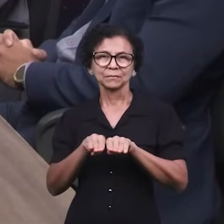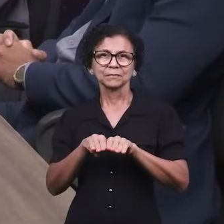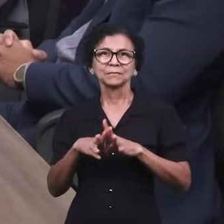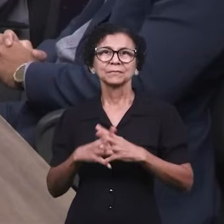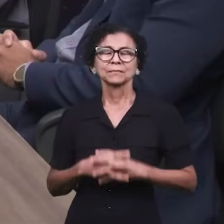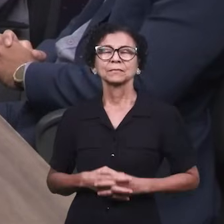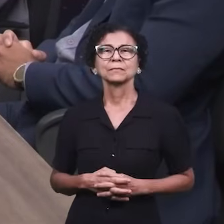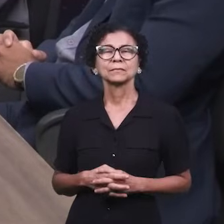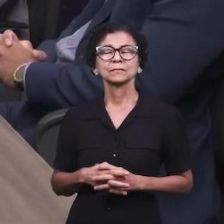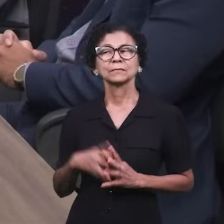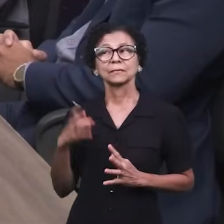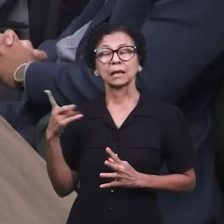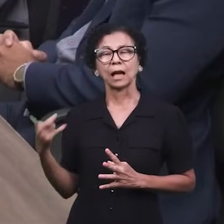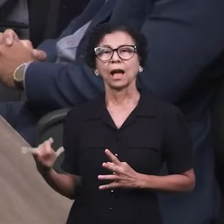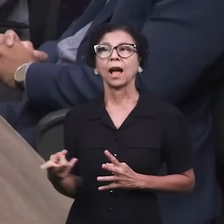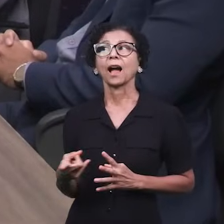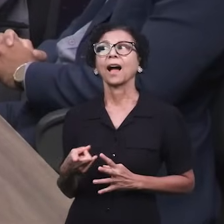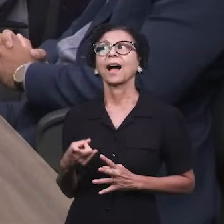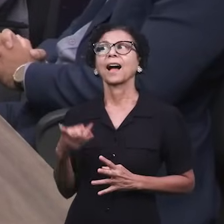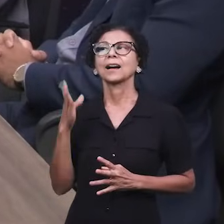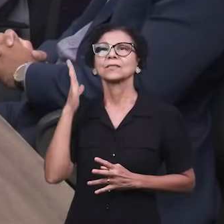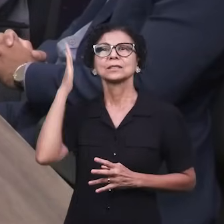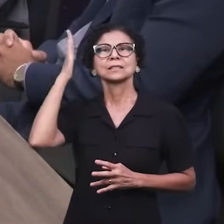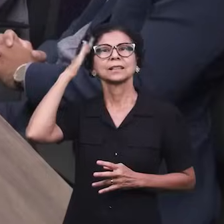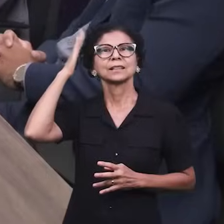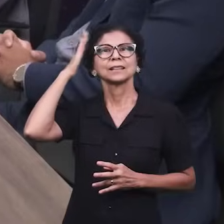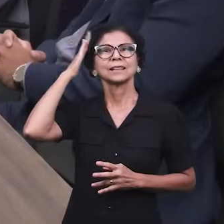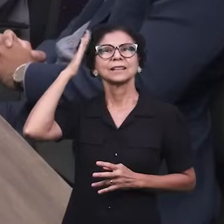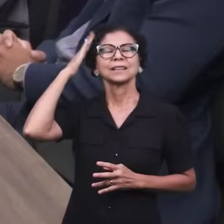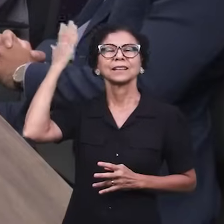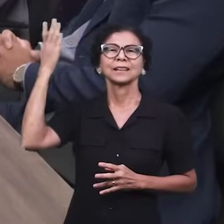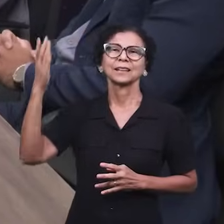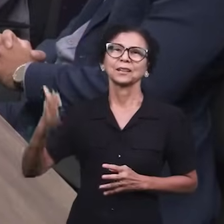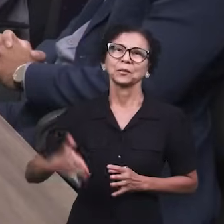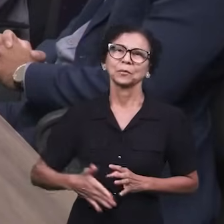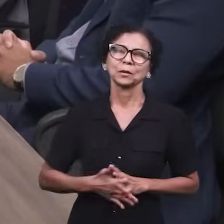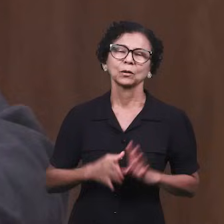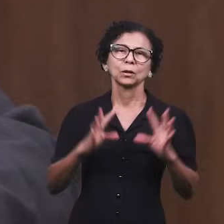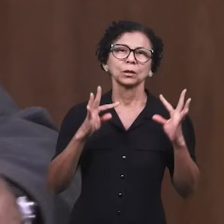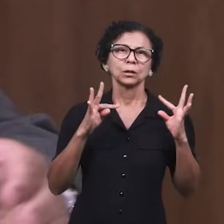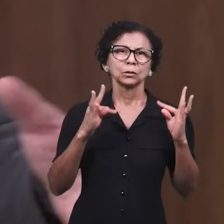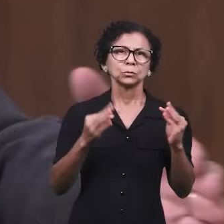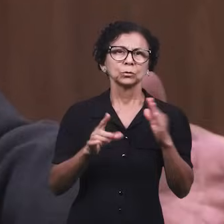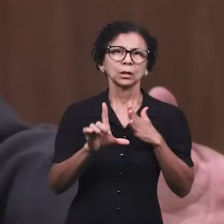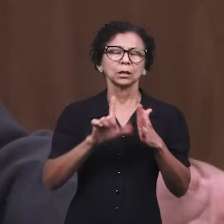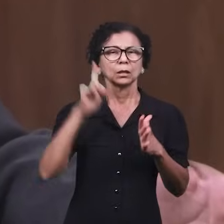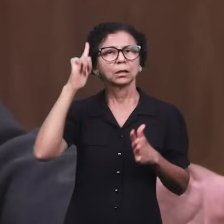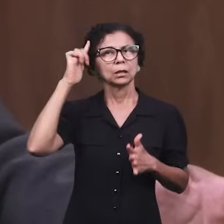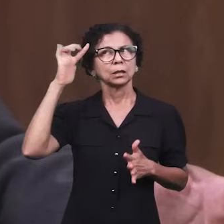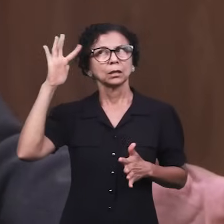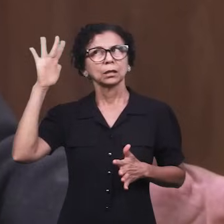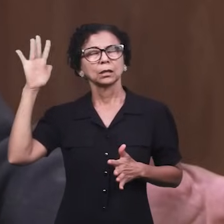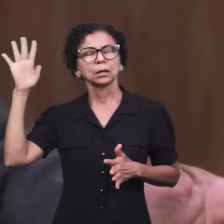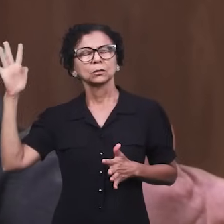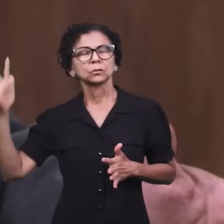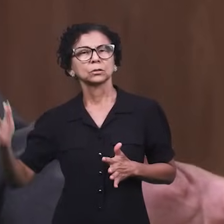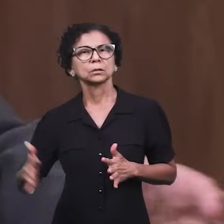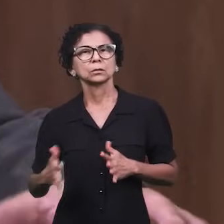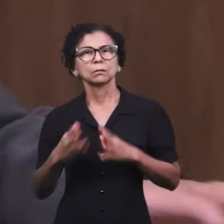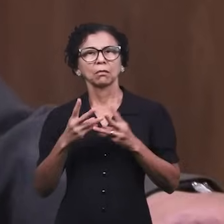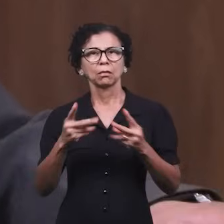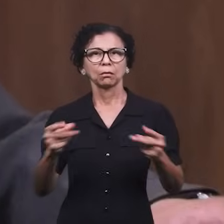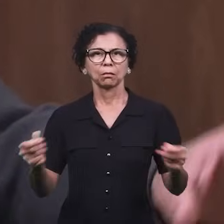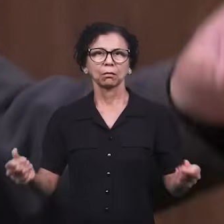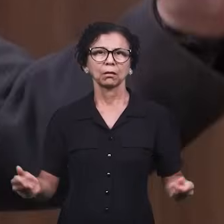exemplo, ela vem para definir. Ela vem para definir o entendimento. Toda a imaginação que nós fizemos anterior, ela